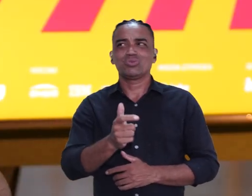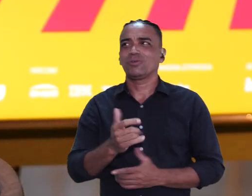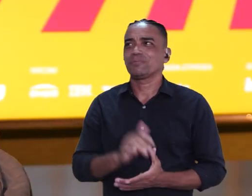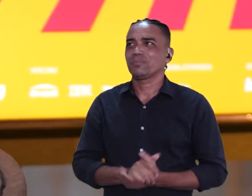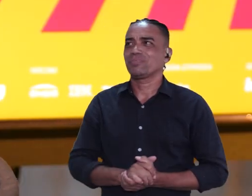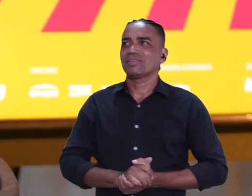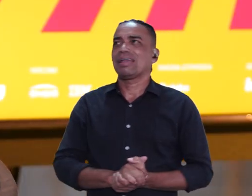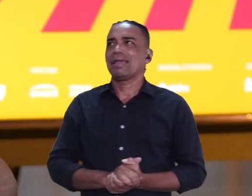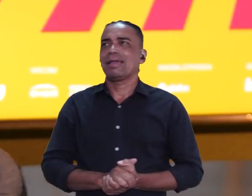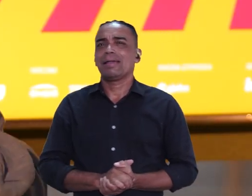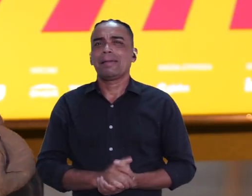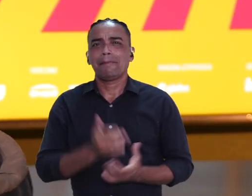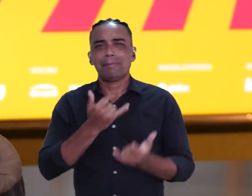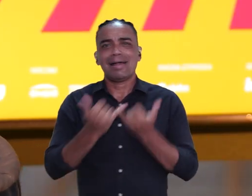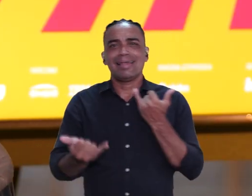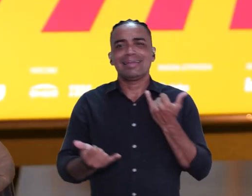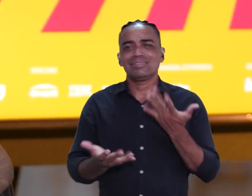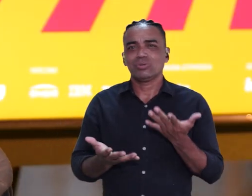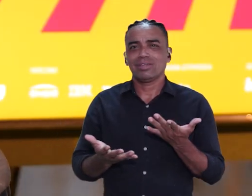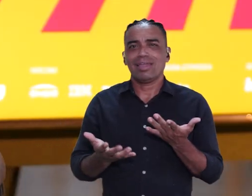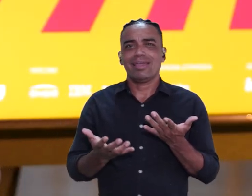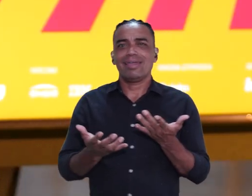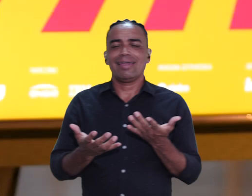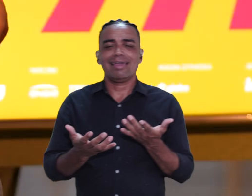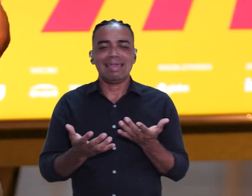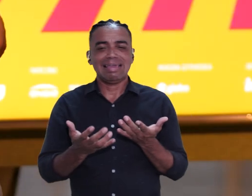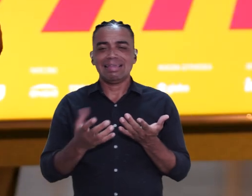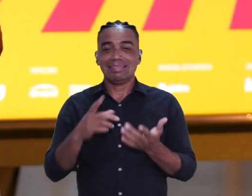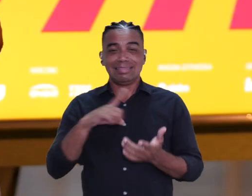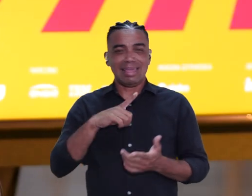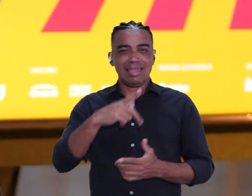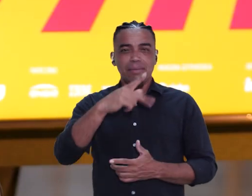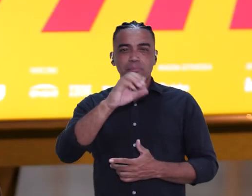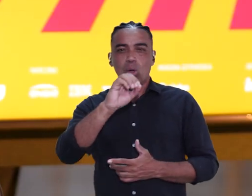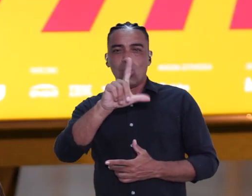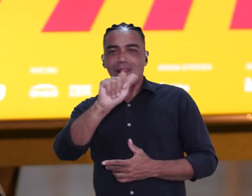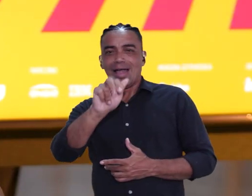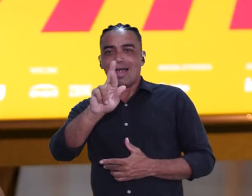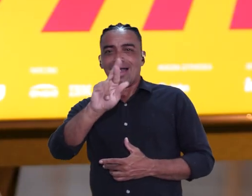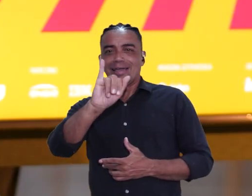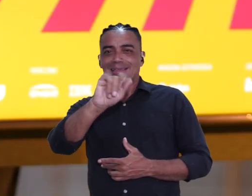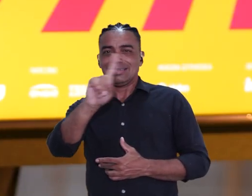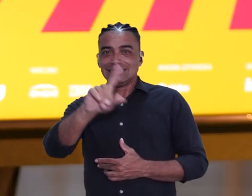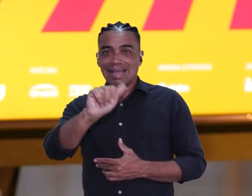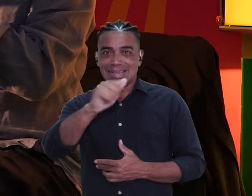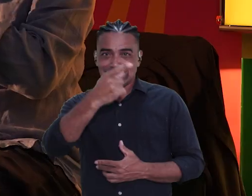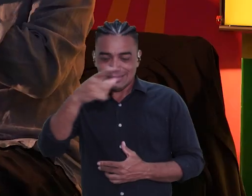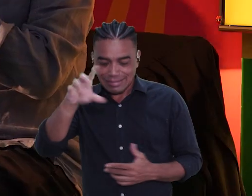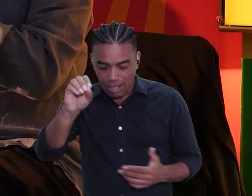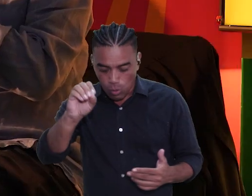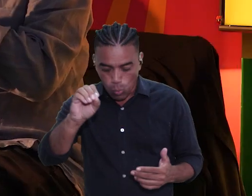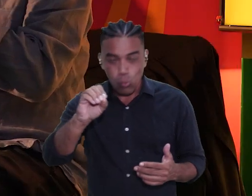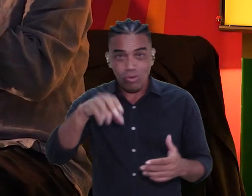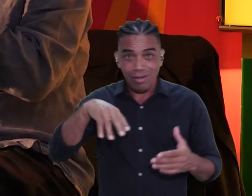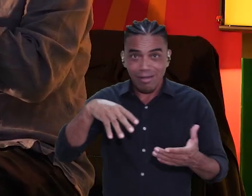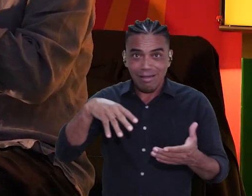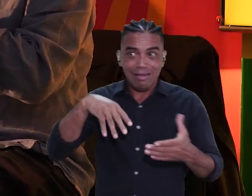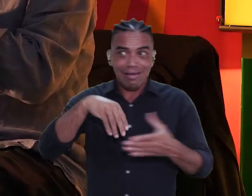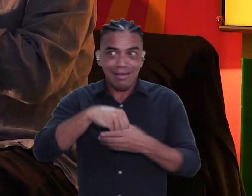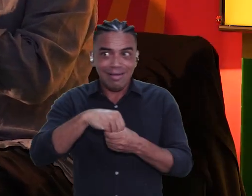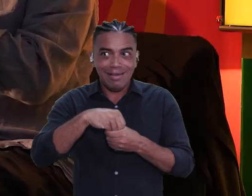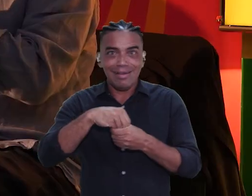de uma polarização em torno de um poema. Ele foi o foco de